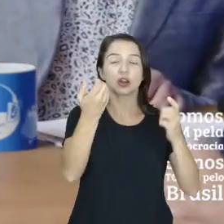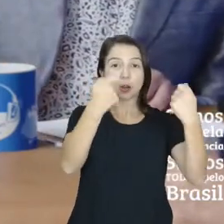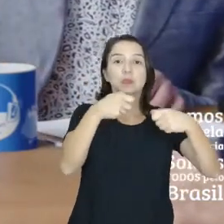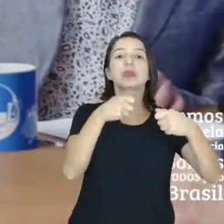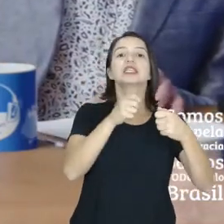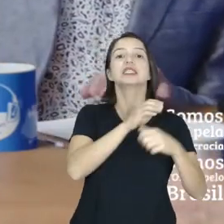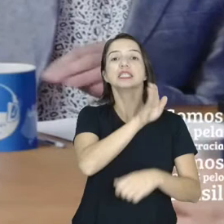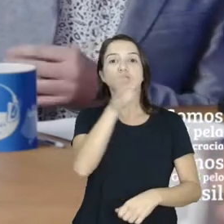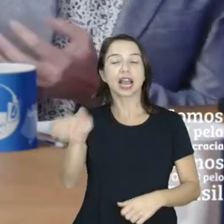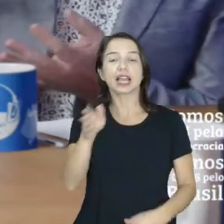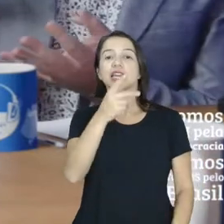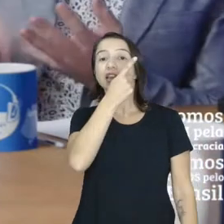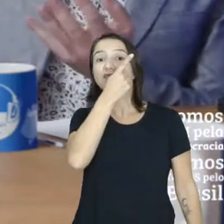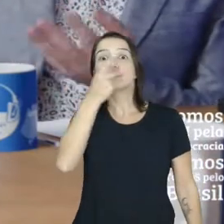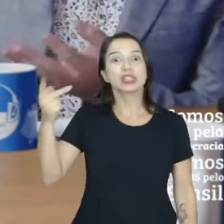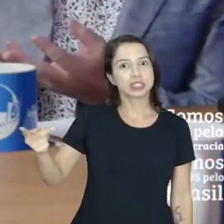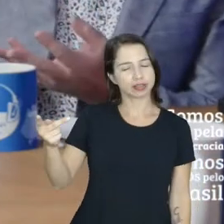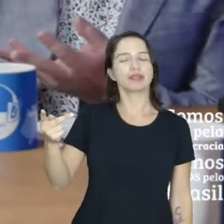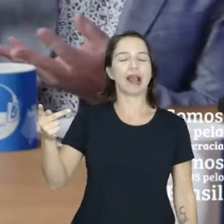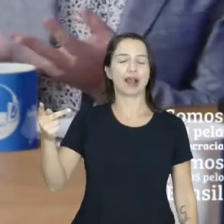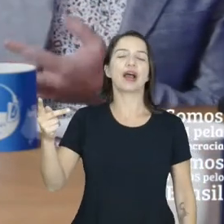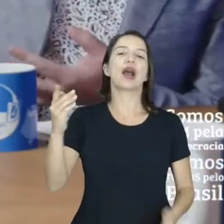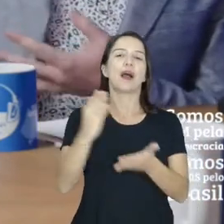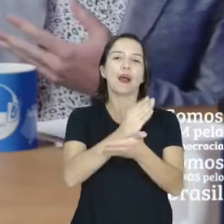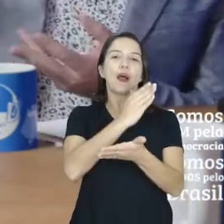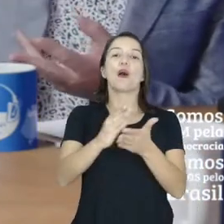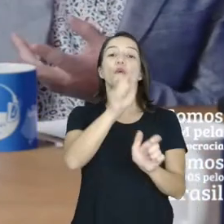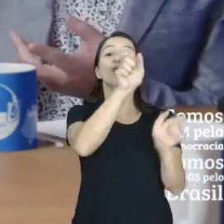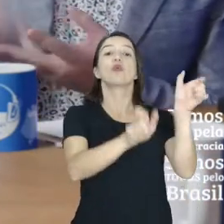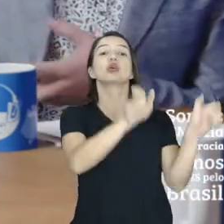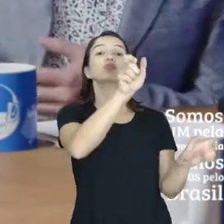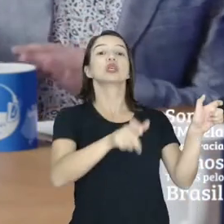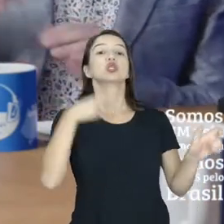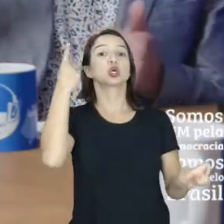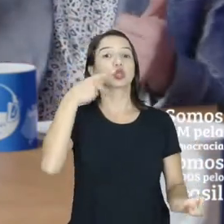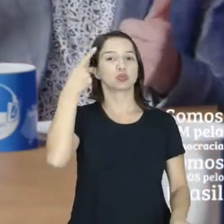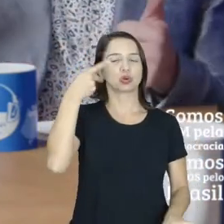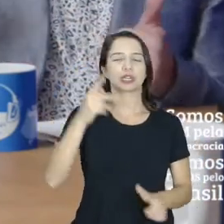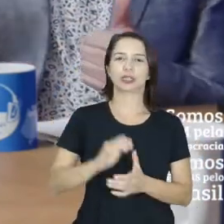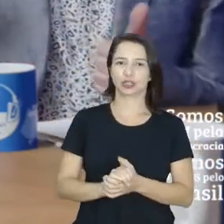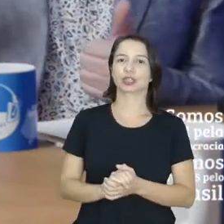congregações, tem uma congregação boa, né? A Flor de Lis, Pastor Everaldo,